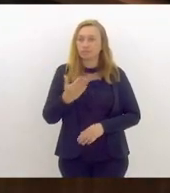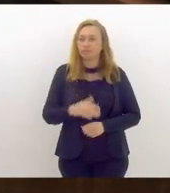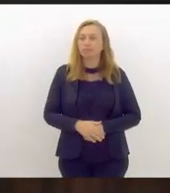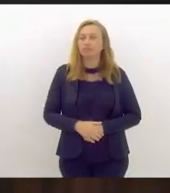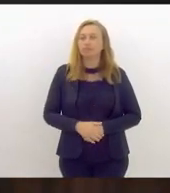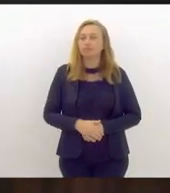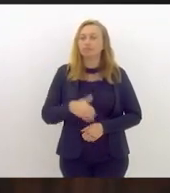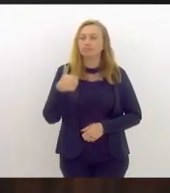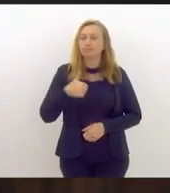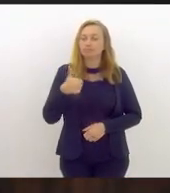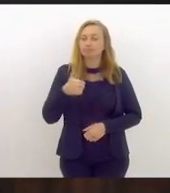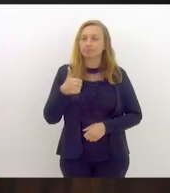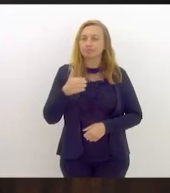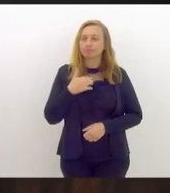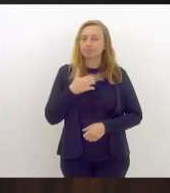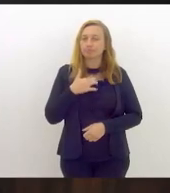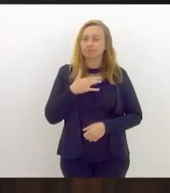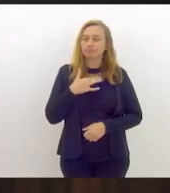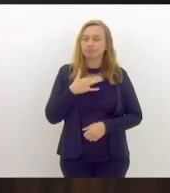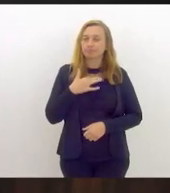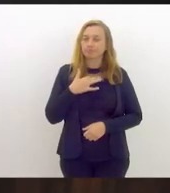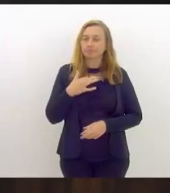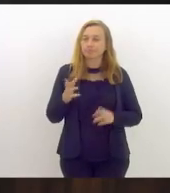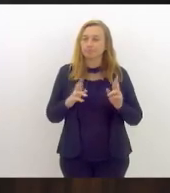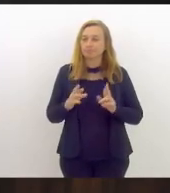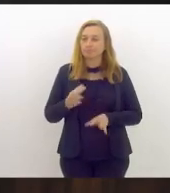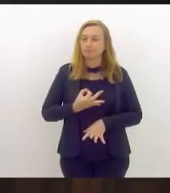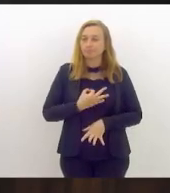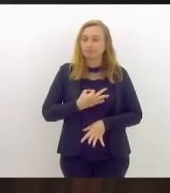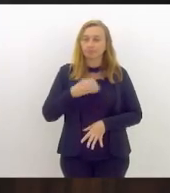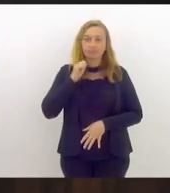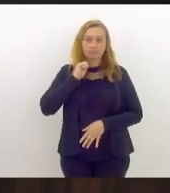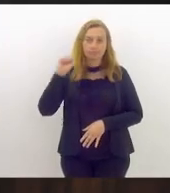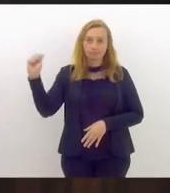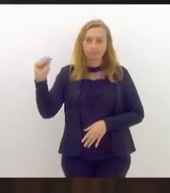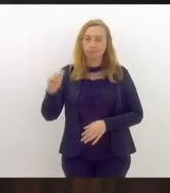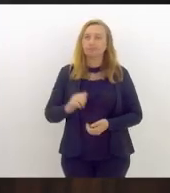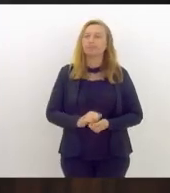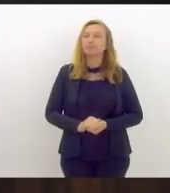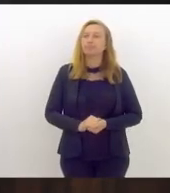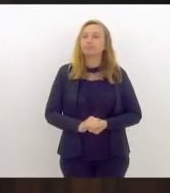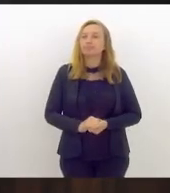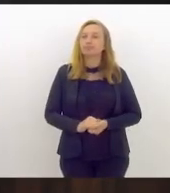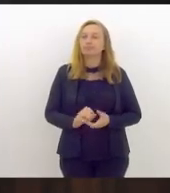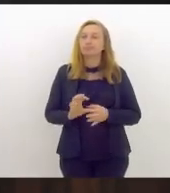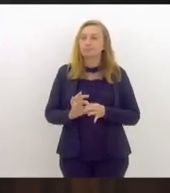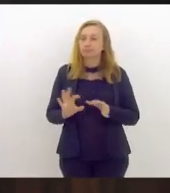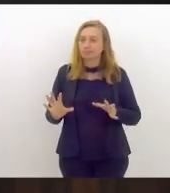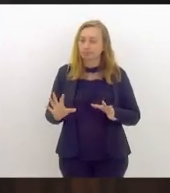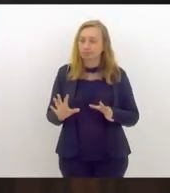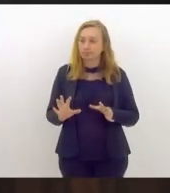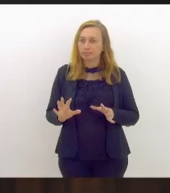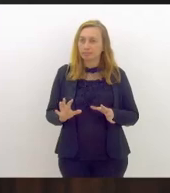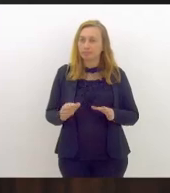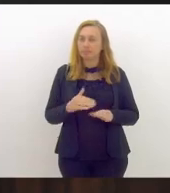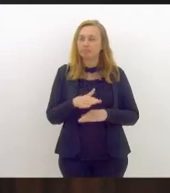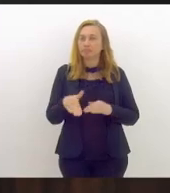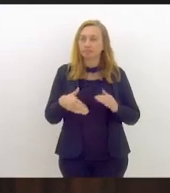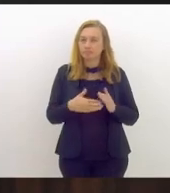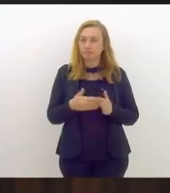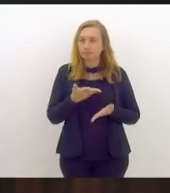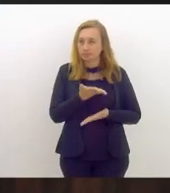primeiro, em relação à medalha Tiradentes, deixar à disposição das senhoras e